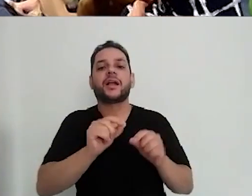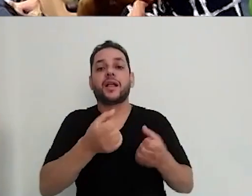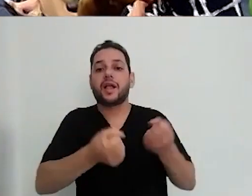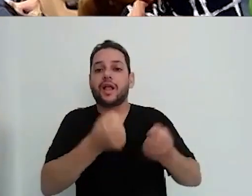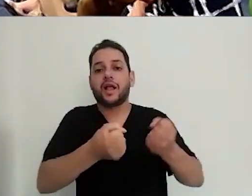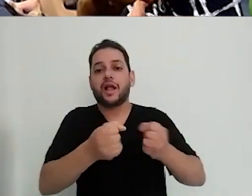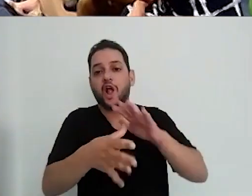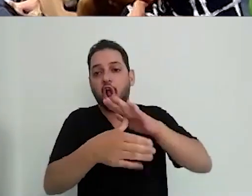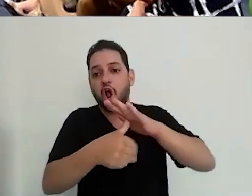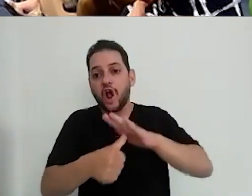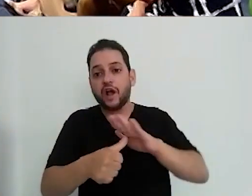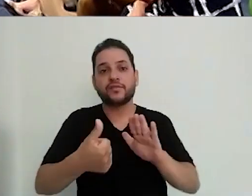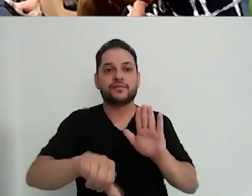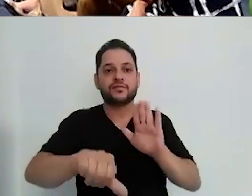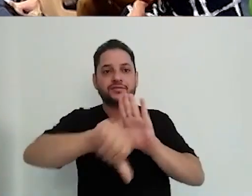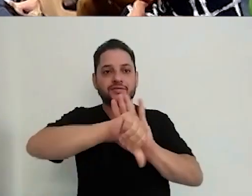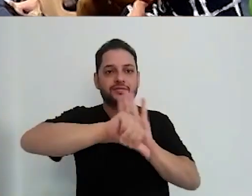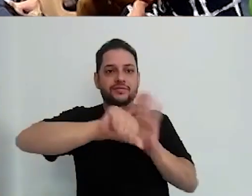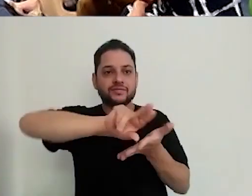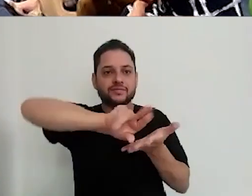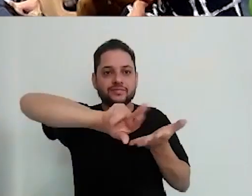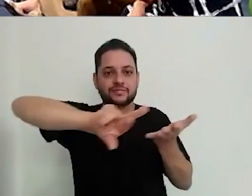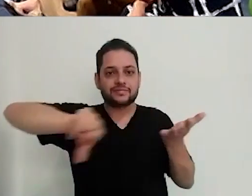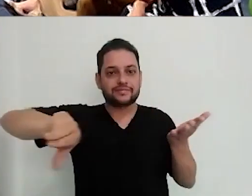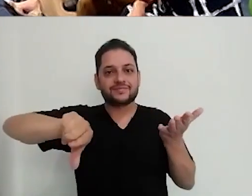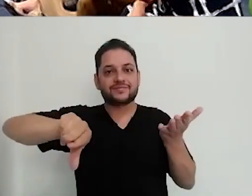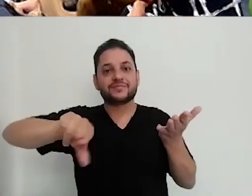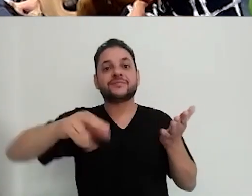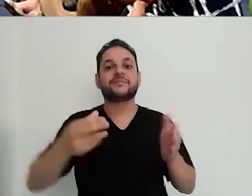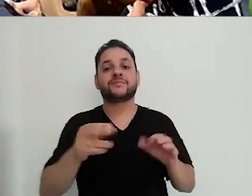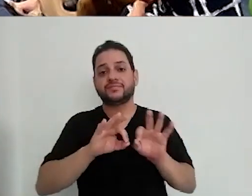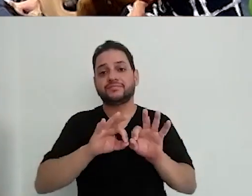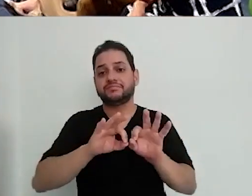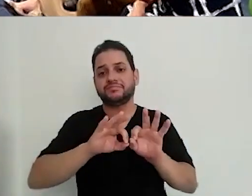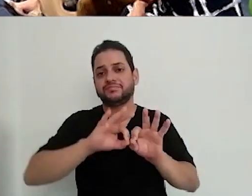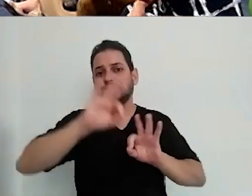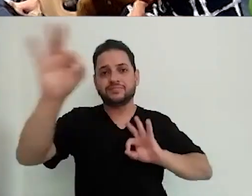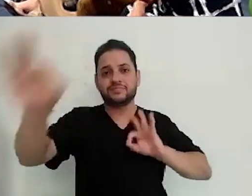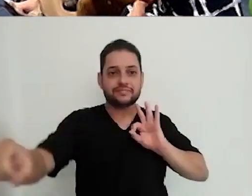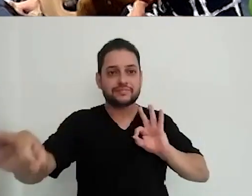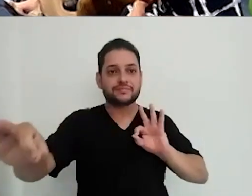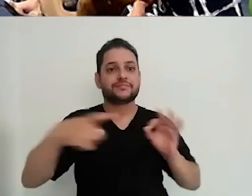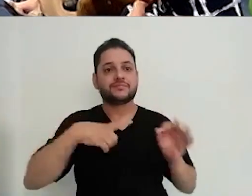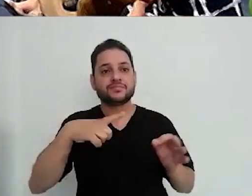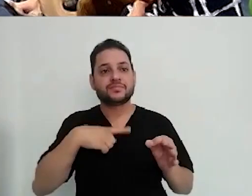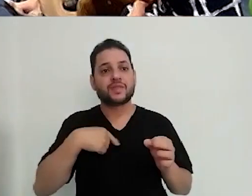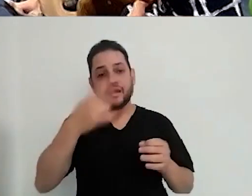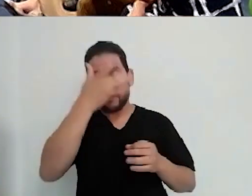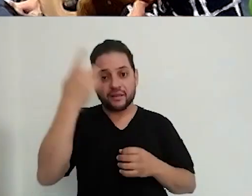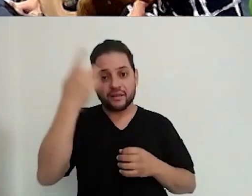distantes do caso da Liana Friedenbach, mas que afetaram a vida delas.